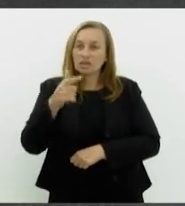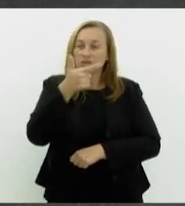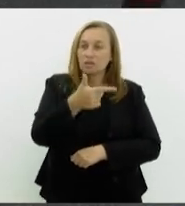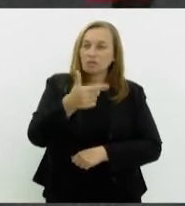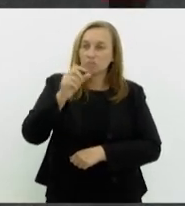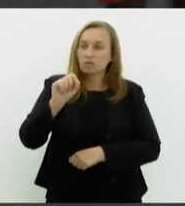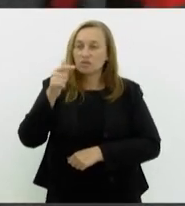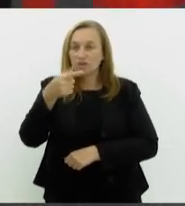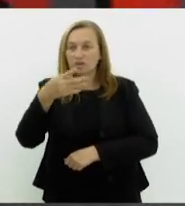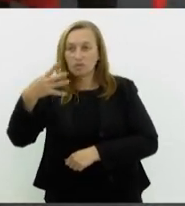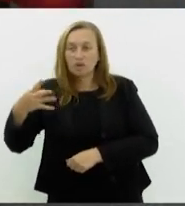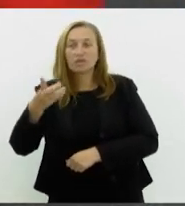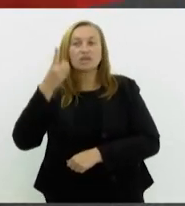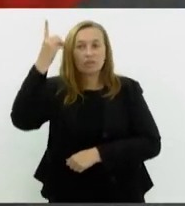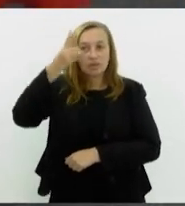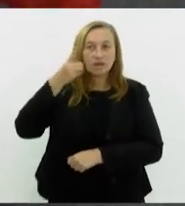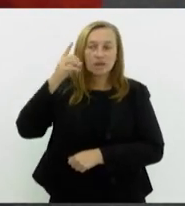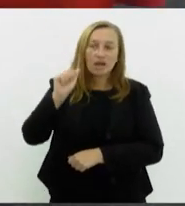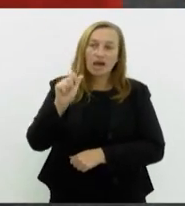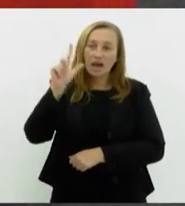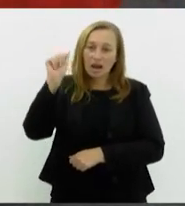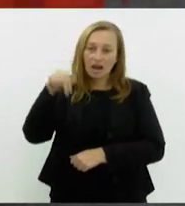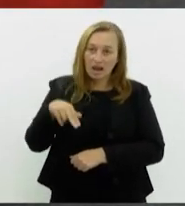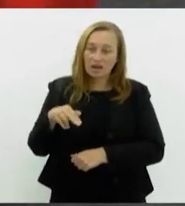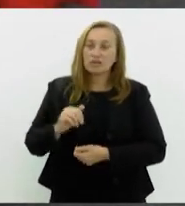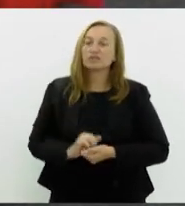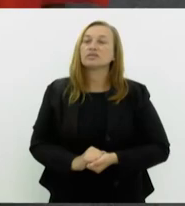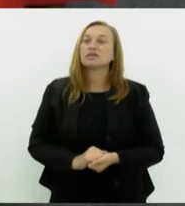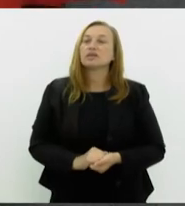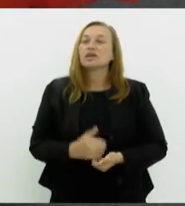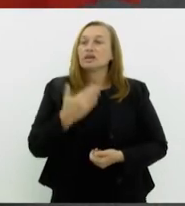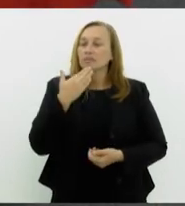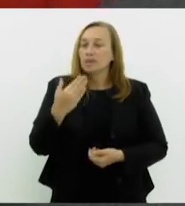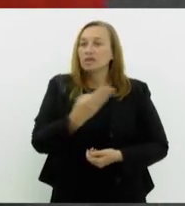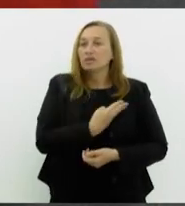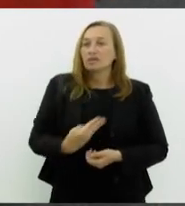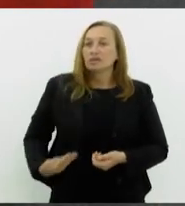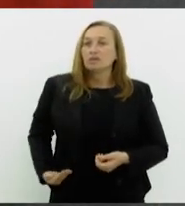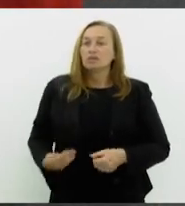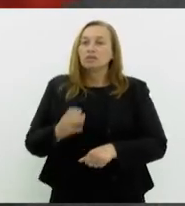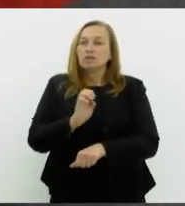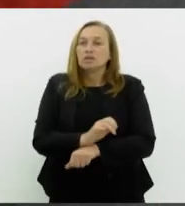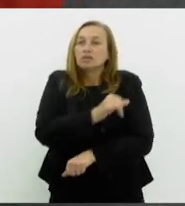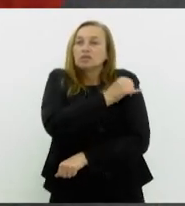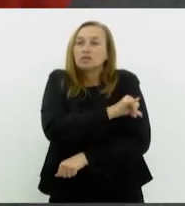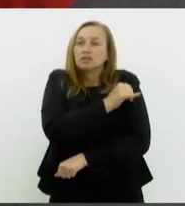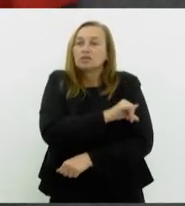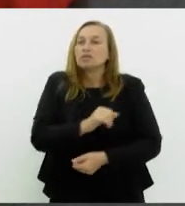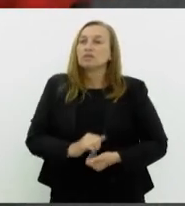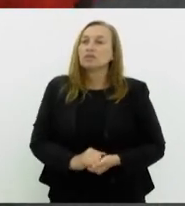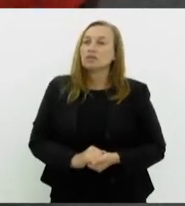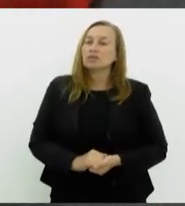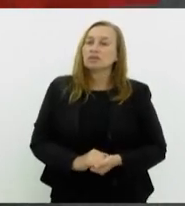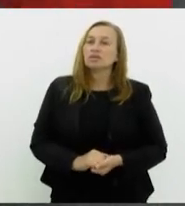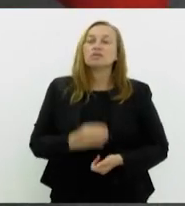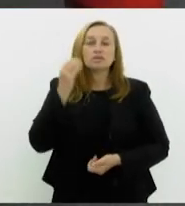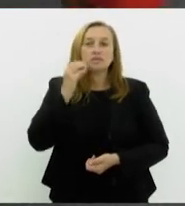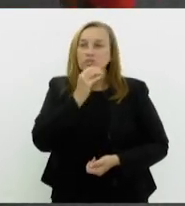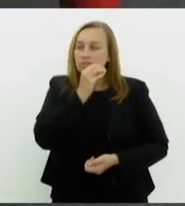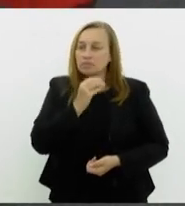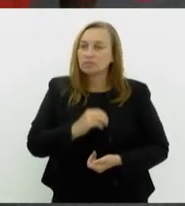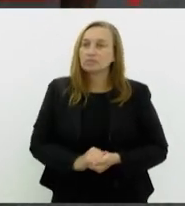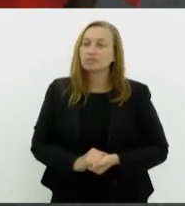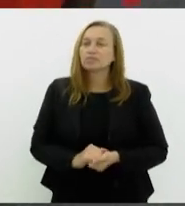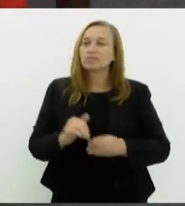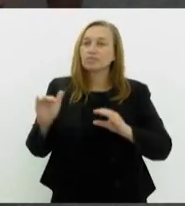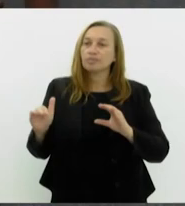230/2024, de autoria do deputado Alan Lopes, que solicita ao excelentíssimo governador do Estado do Rio de Janeiro, senhor Cláudio Castro, o